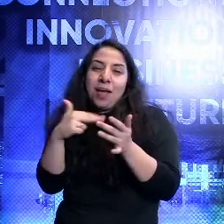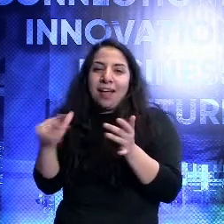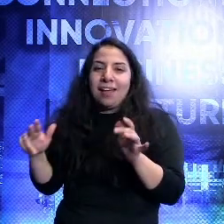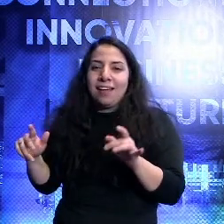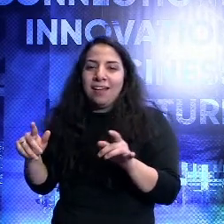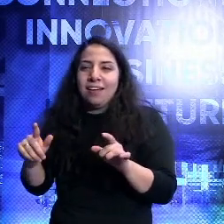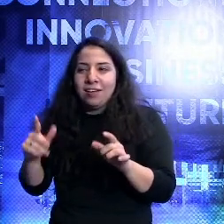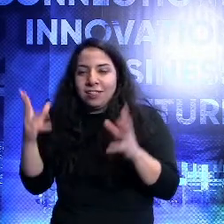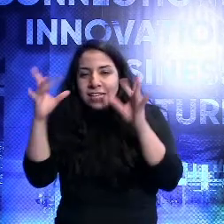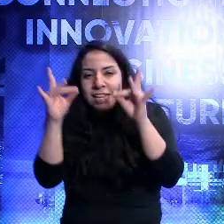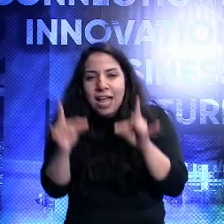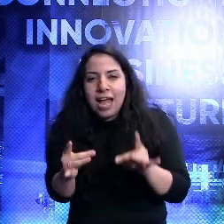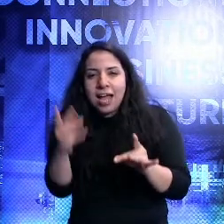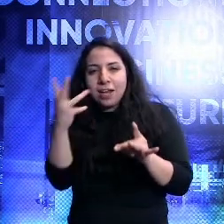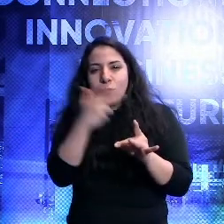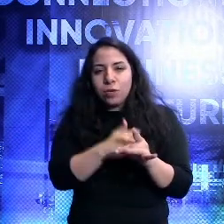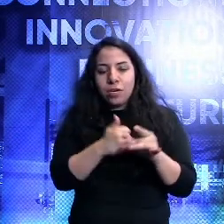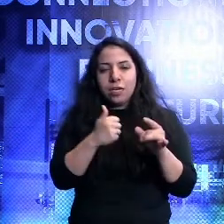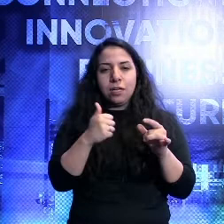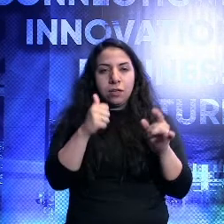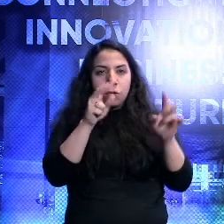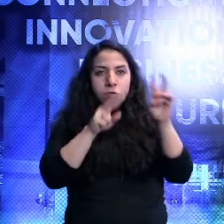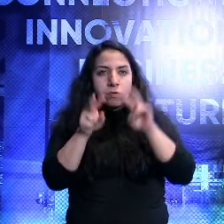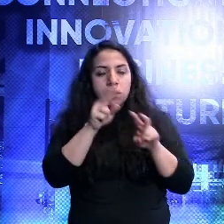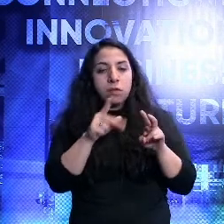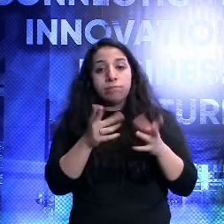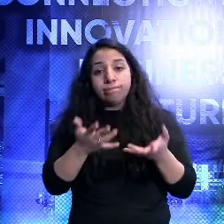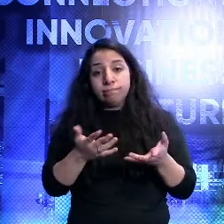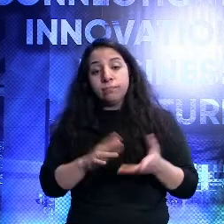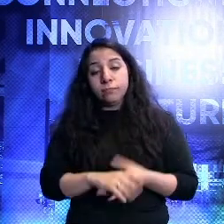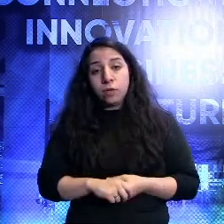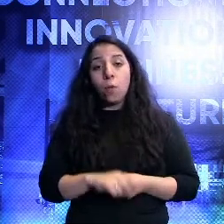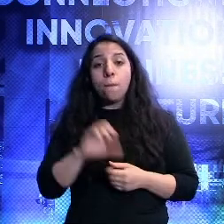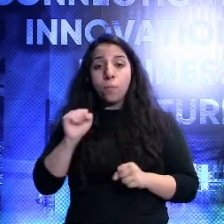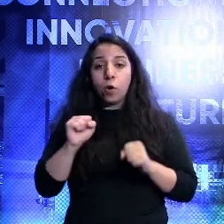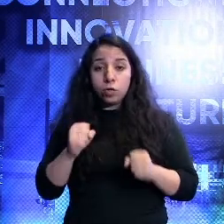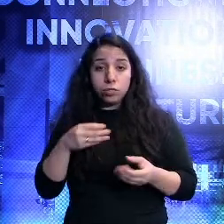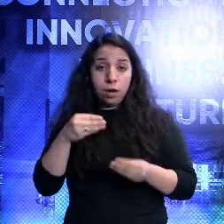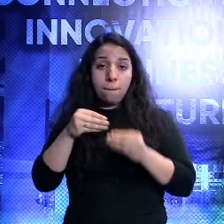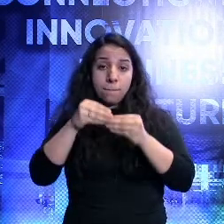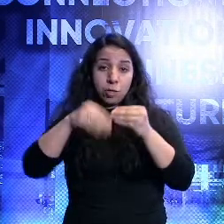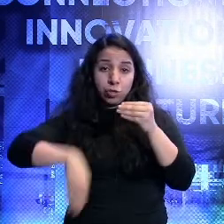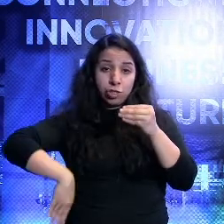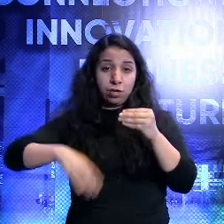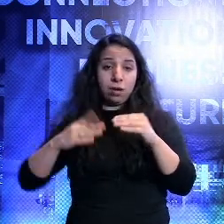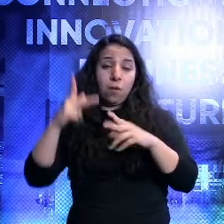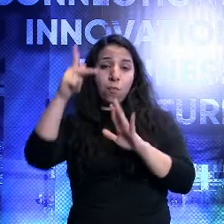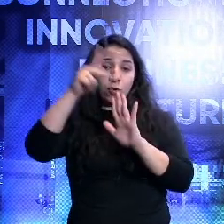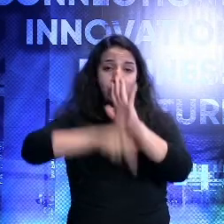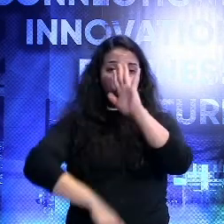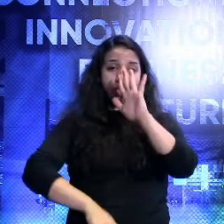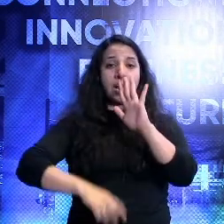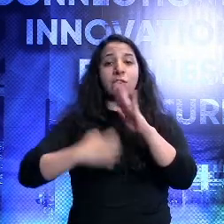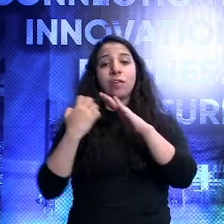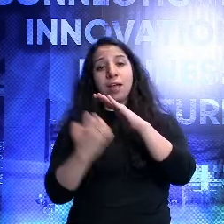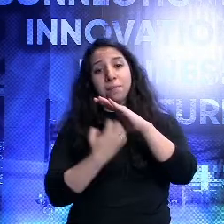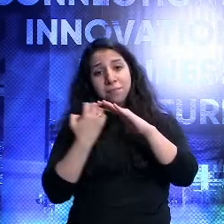E errando, eu posso ter um prejuízo para o projeto ou para a empresa. Certo? Enquanto que, se eu